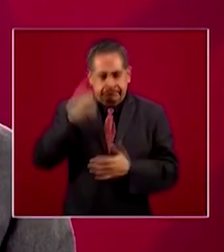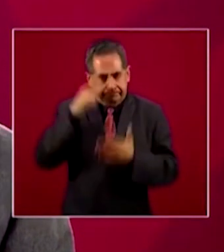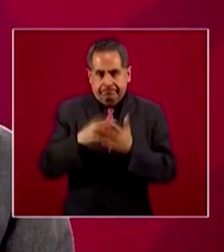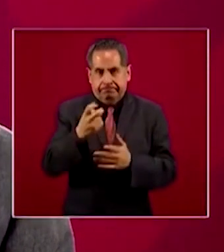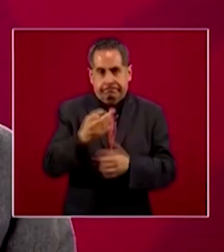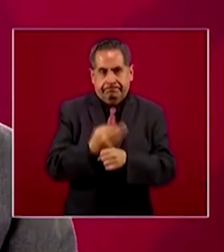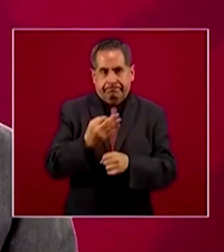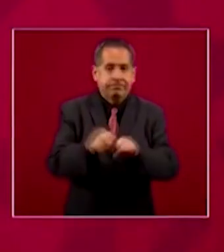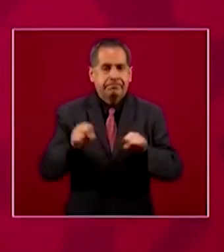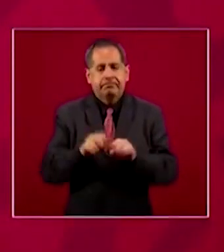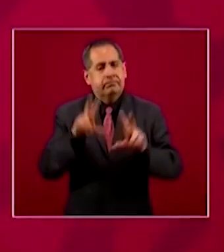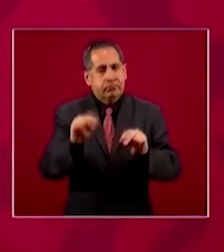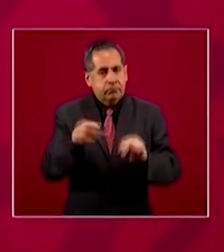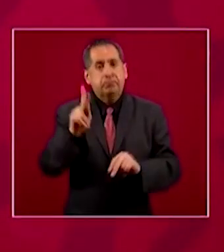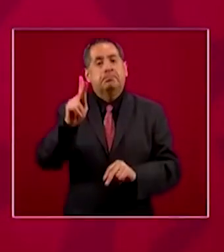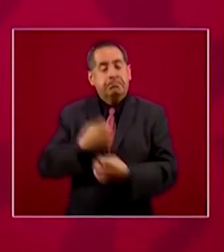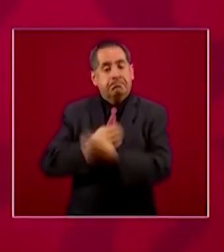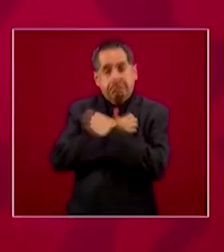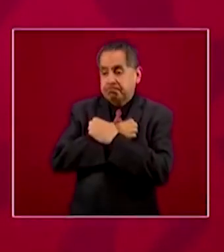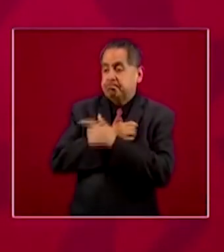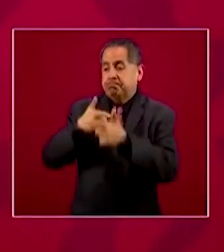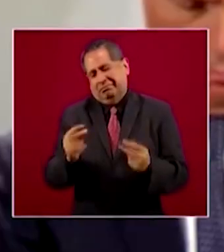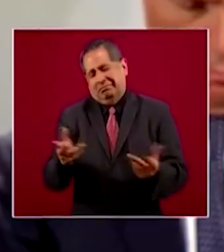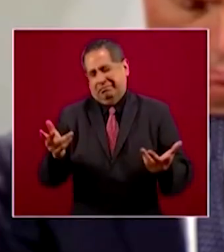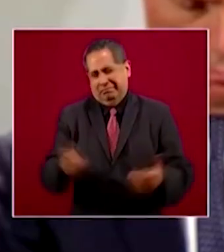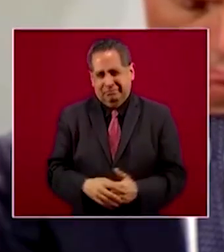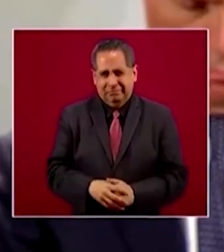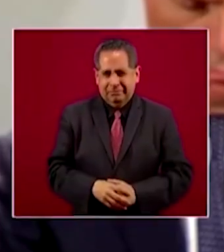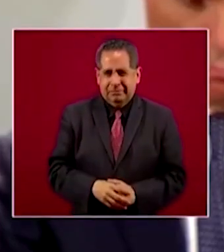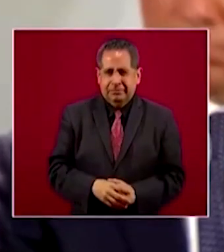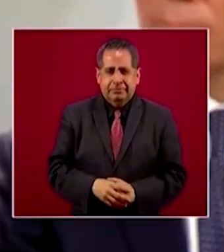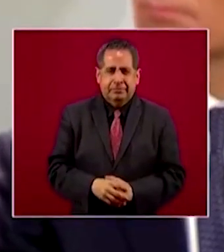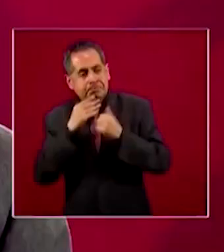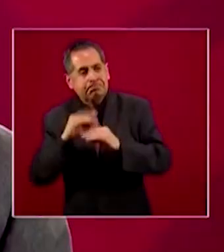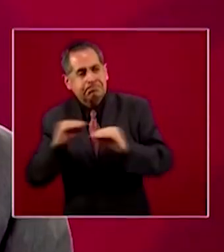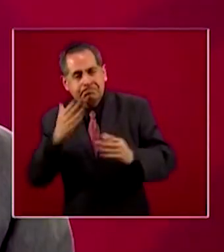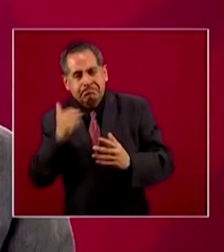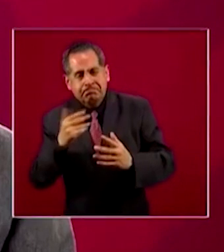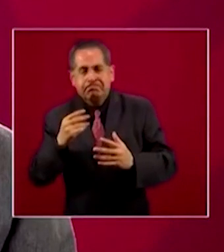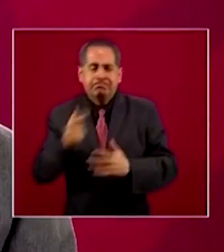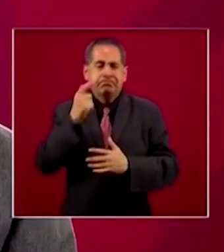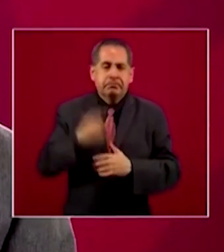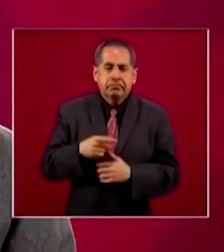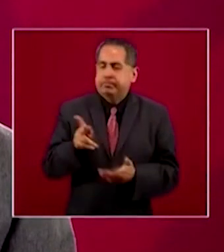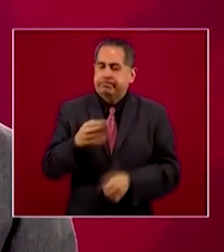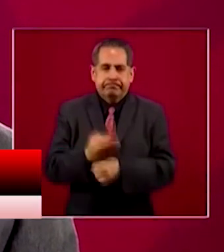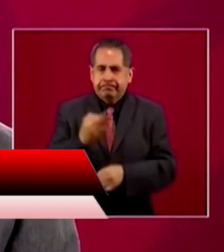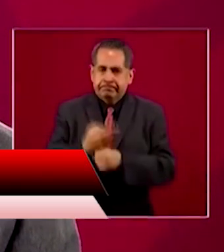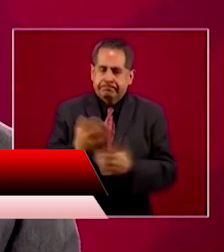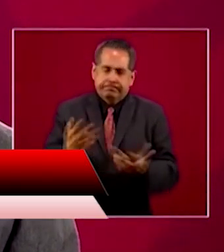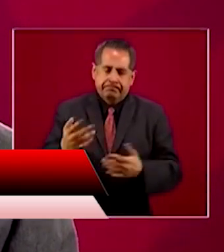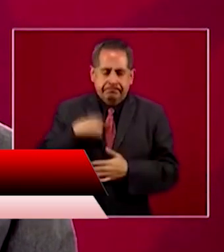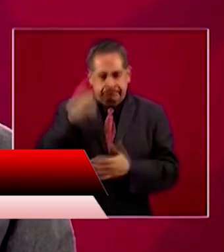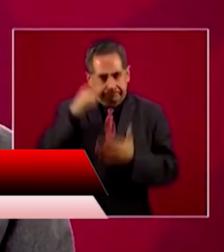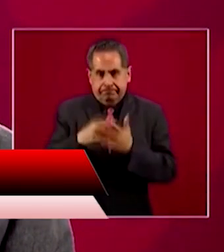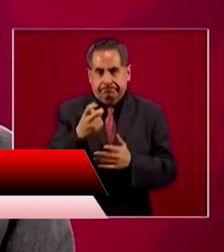pronto coopera com o governo, onde inicia ciclo educacional na Liu Husi Televisão. No son las condiciones en las que